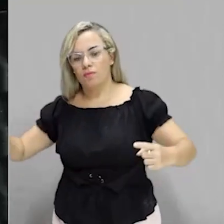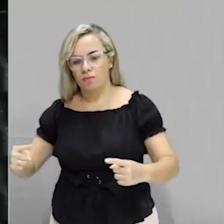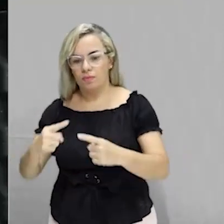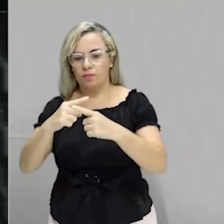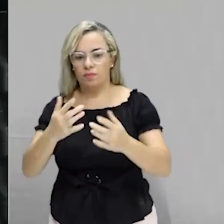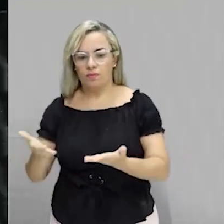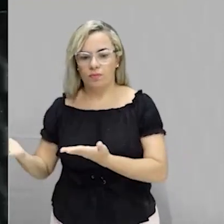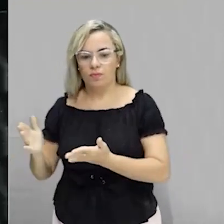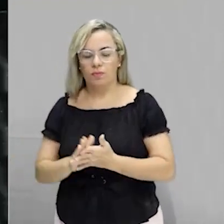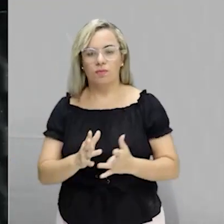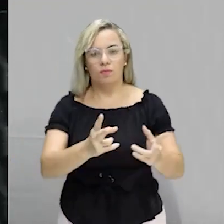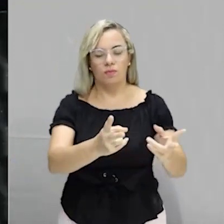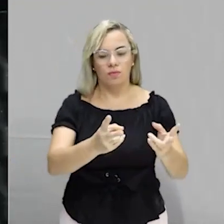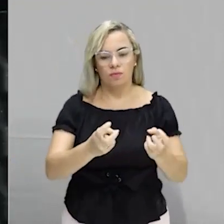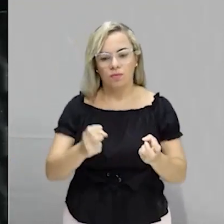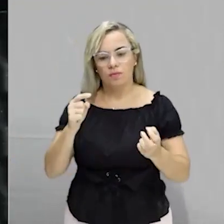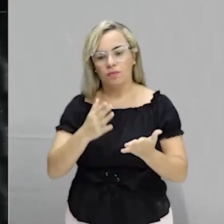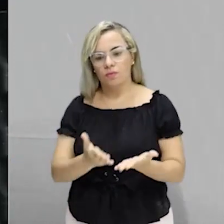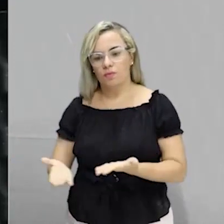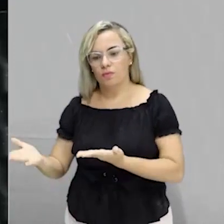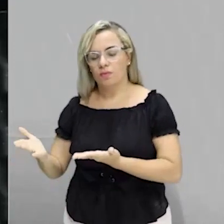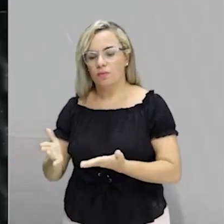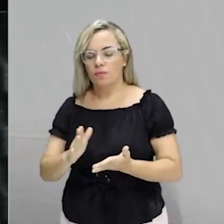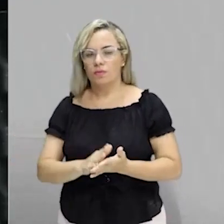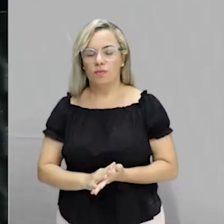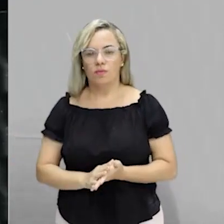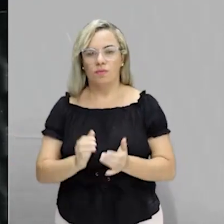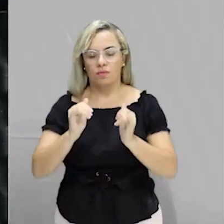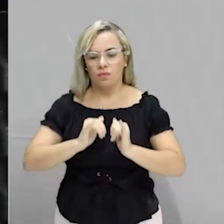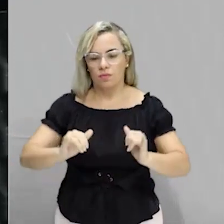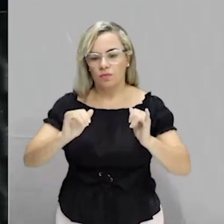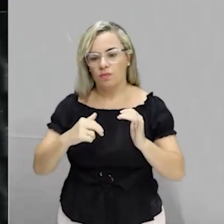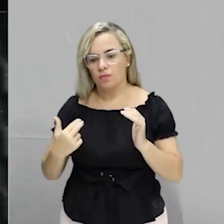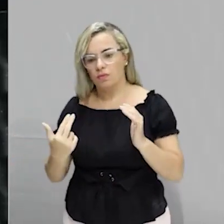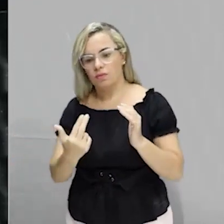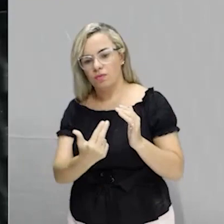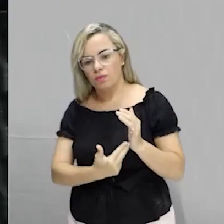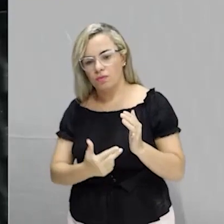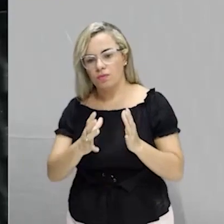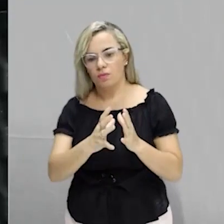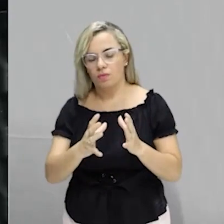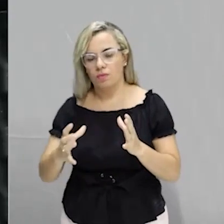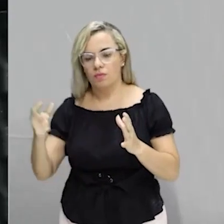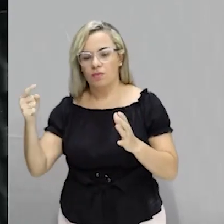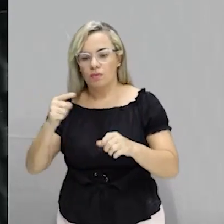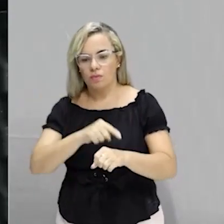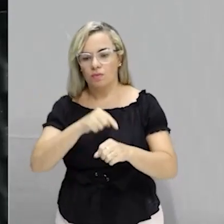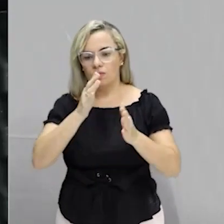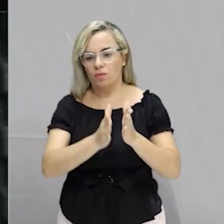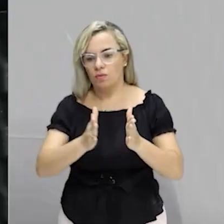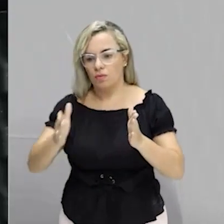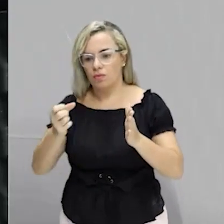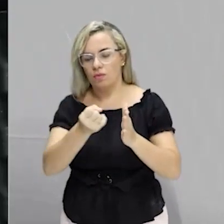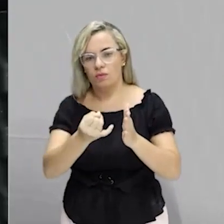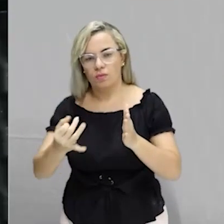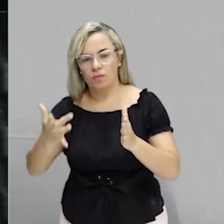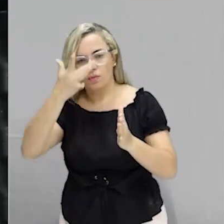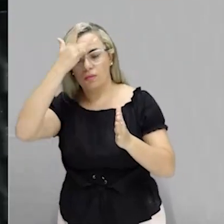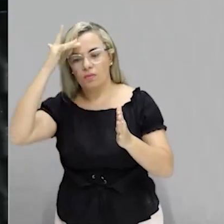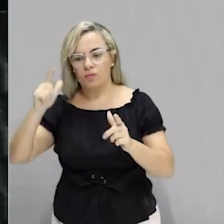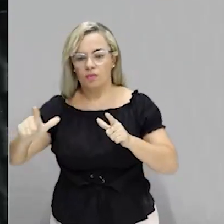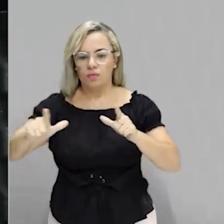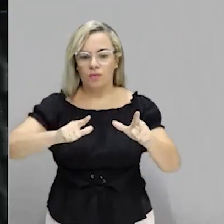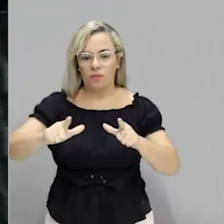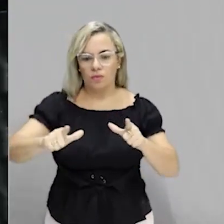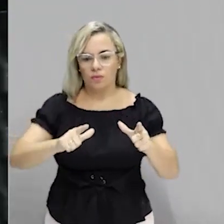para 2. Perceba que nesse caso aqui, o que a gente tem? Nós temos as grandezas, tempo e quantidade de pessoas trabalhando,